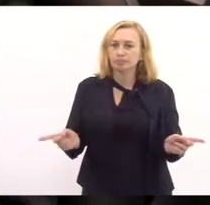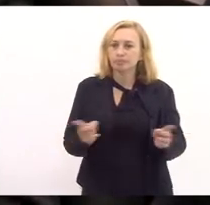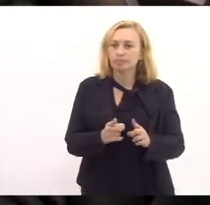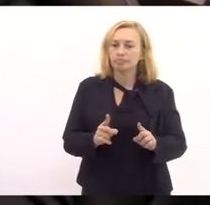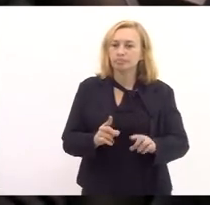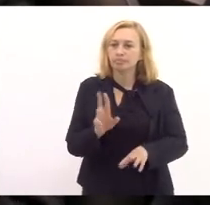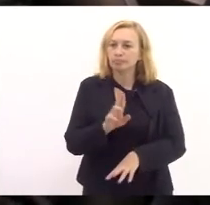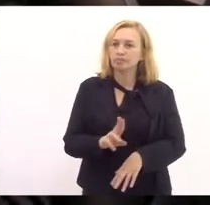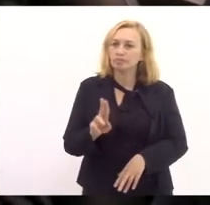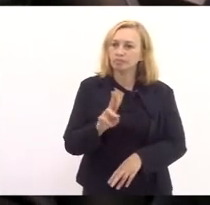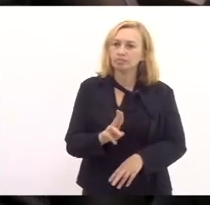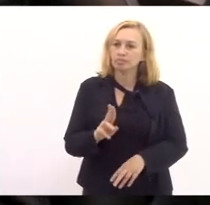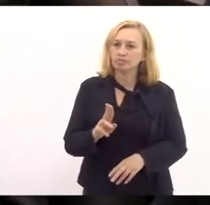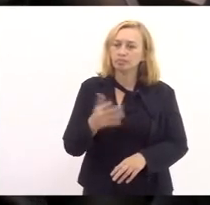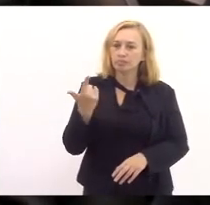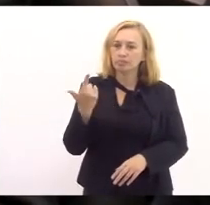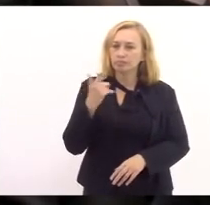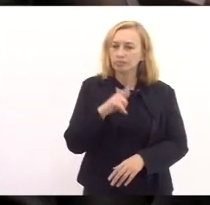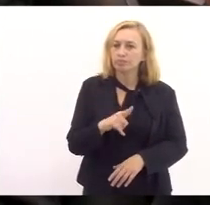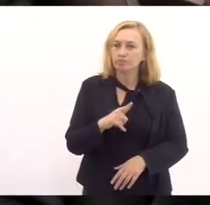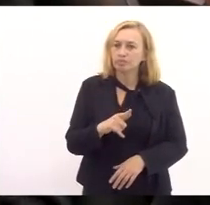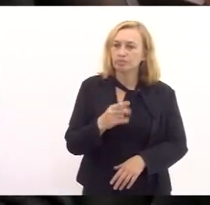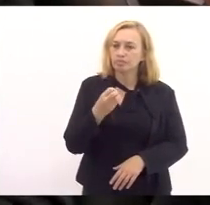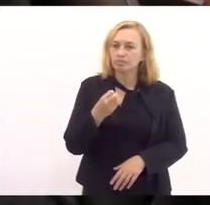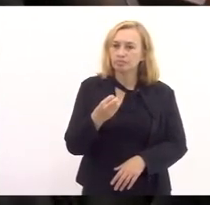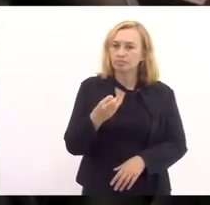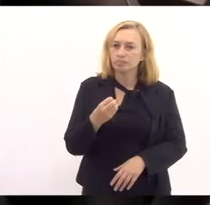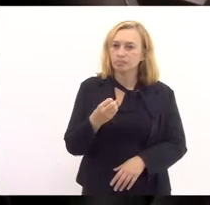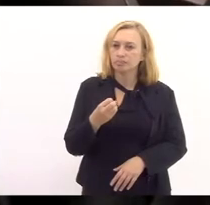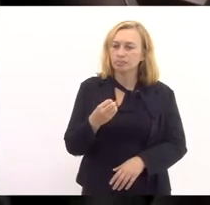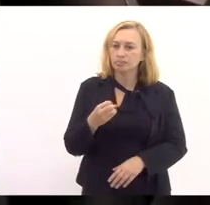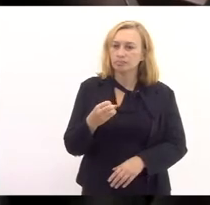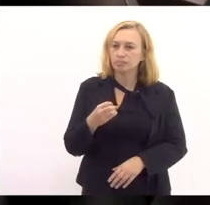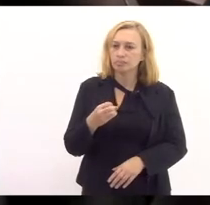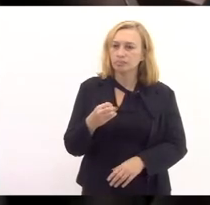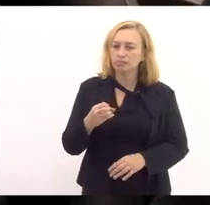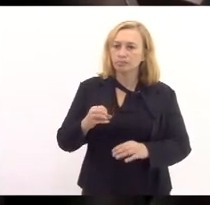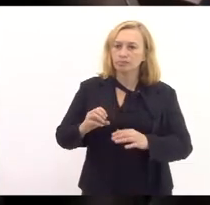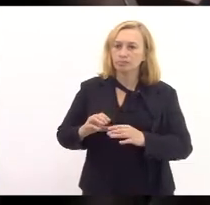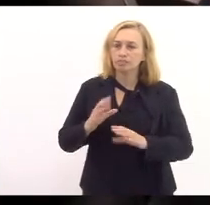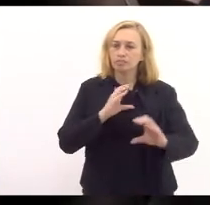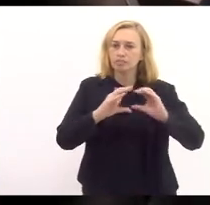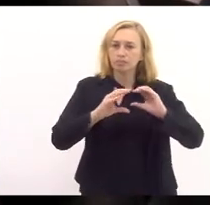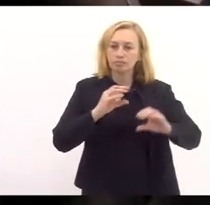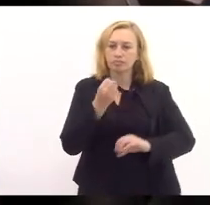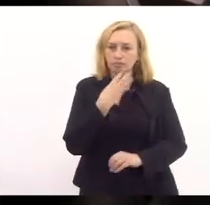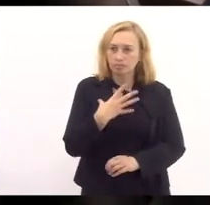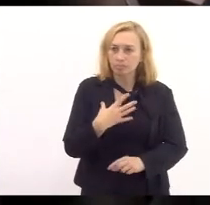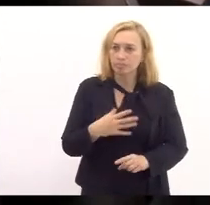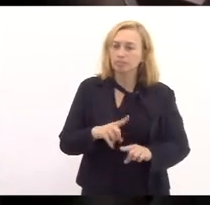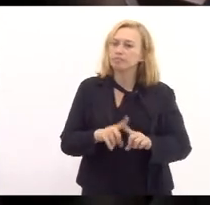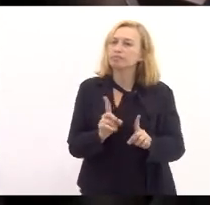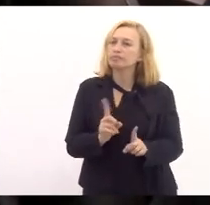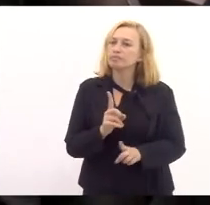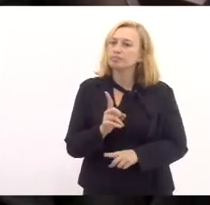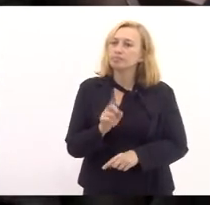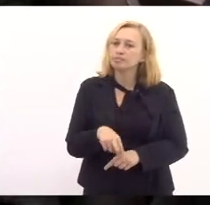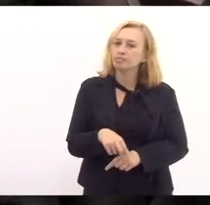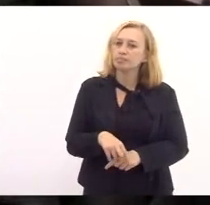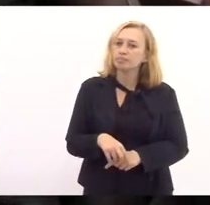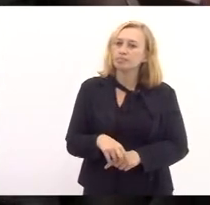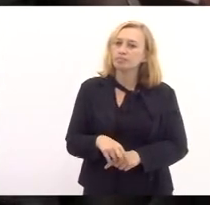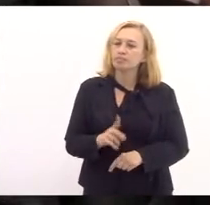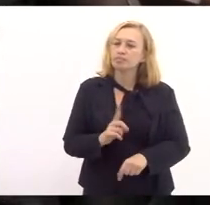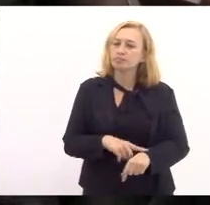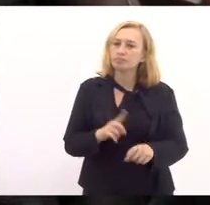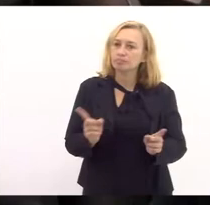uso porque alcançou um encaminhamento conjunto exitoso. Mas não é apenas no curtíssimo